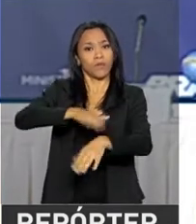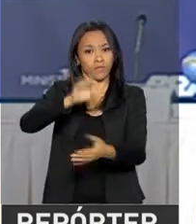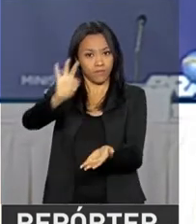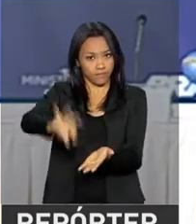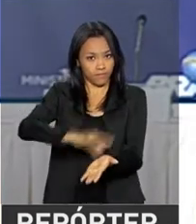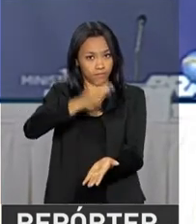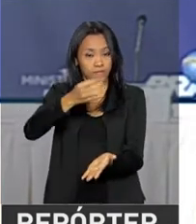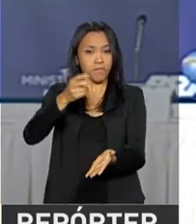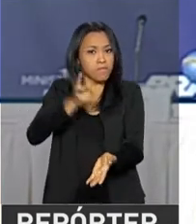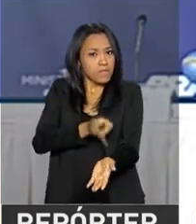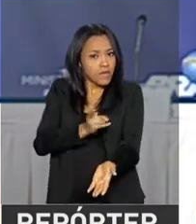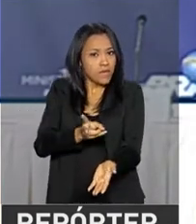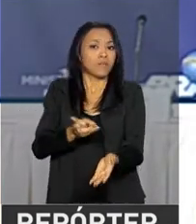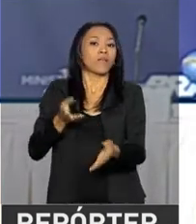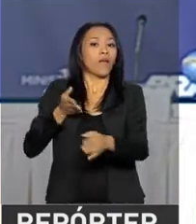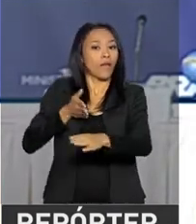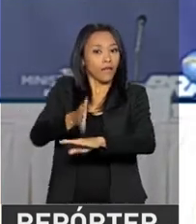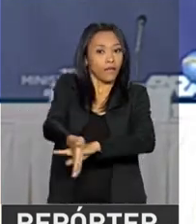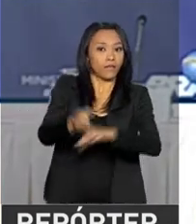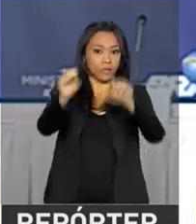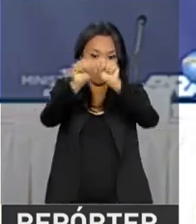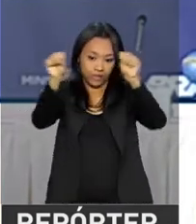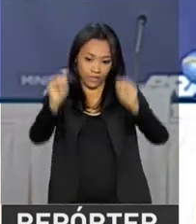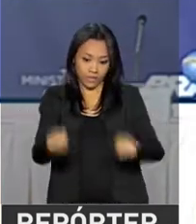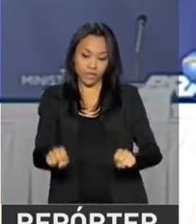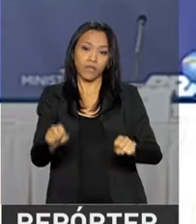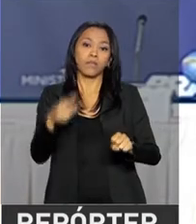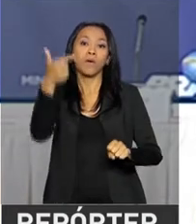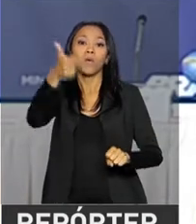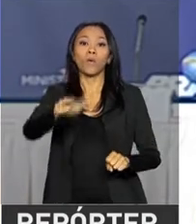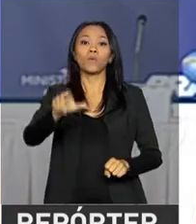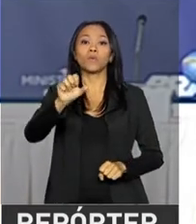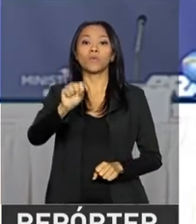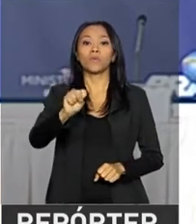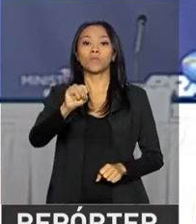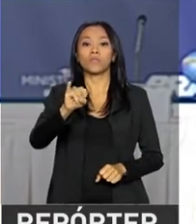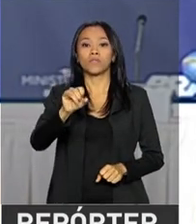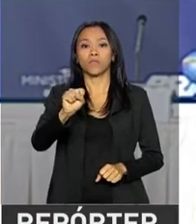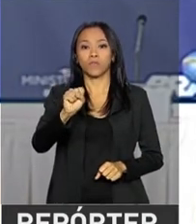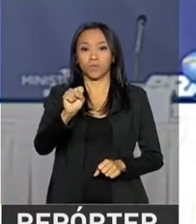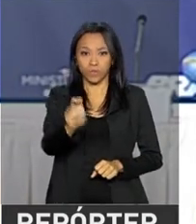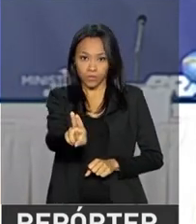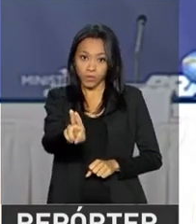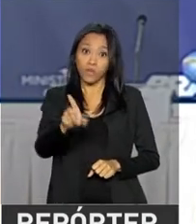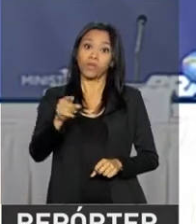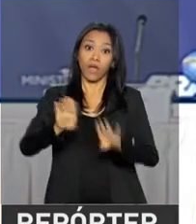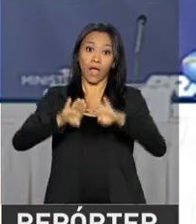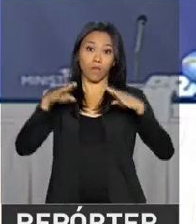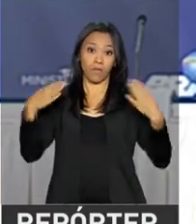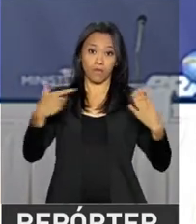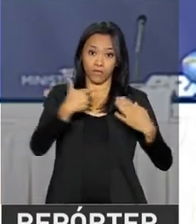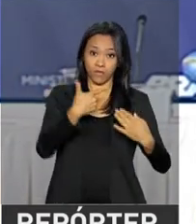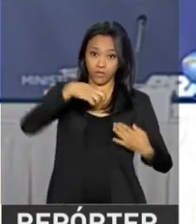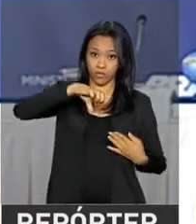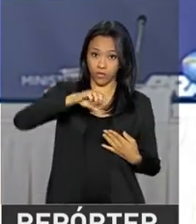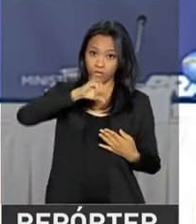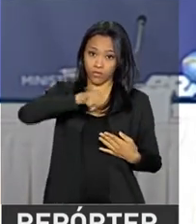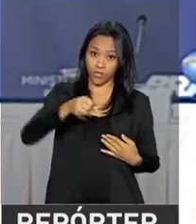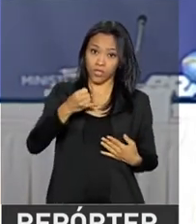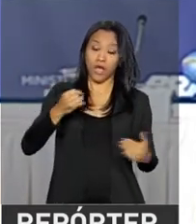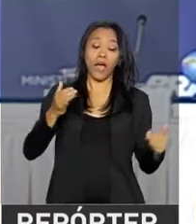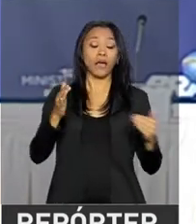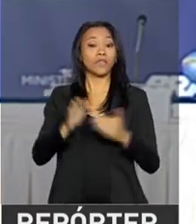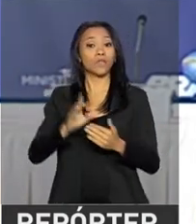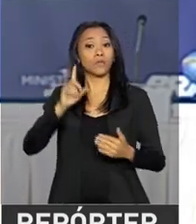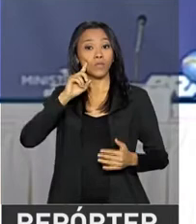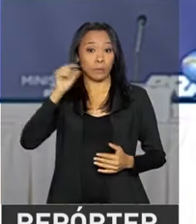A mesma senha dá acesso ao Sistema de Seleção Unificada, o SISU, que vai ficar aberto do dia 29 de janeiro até o dia